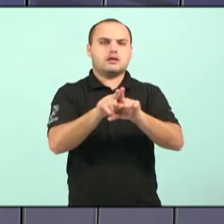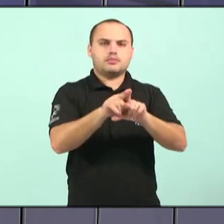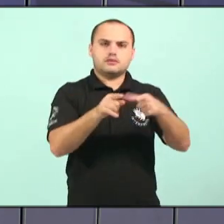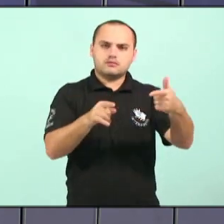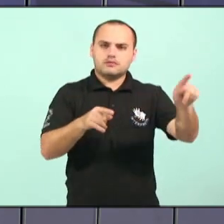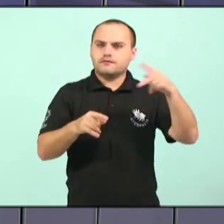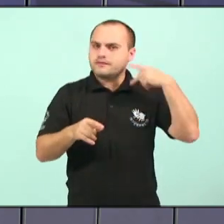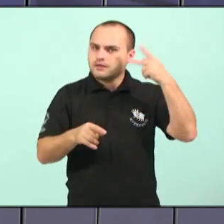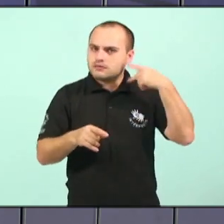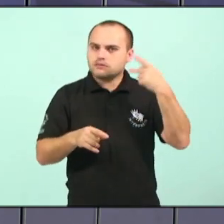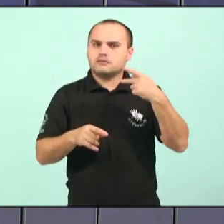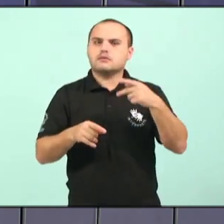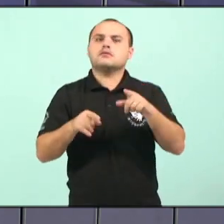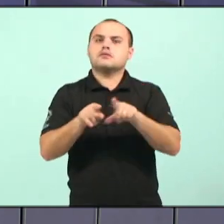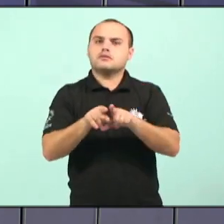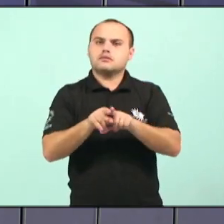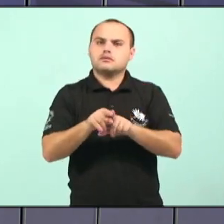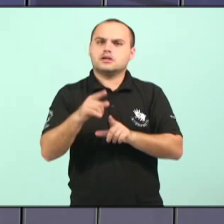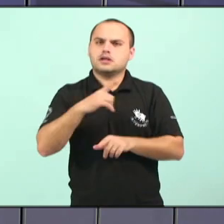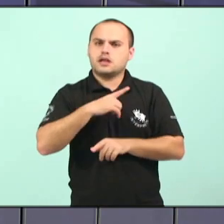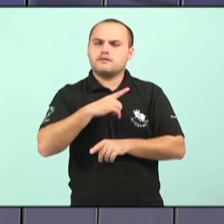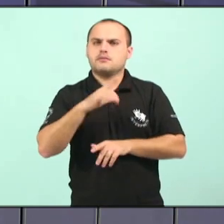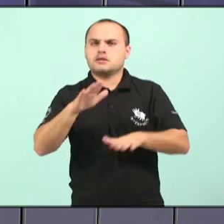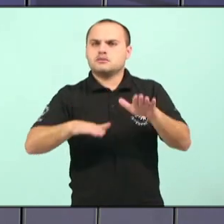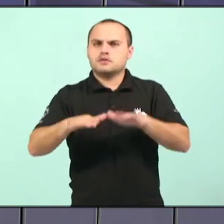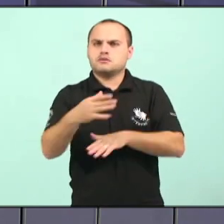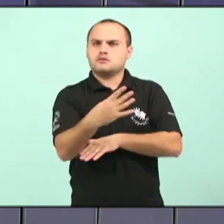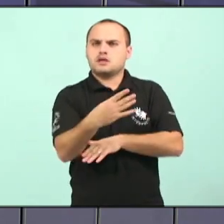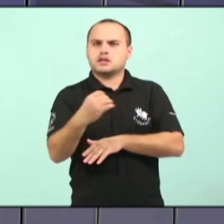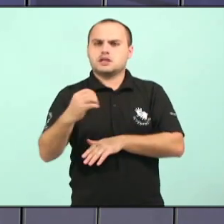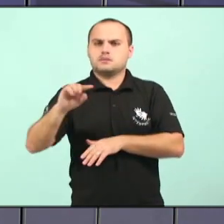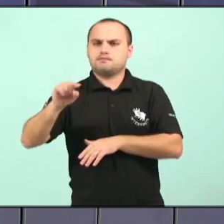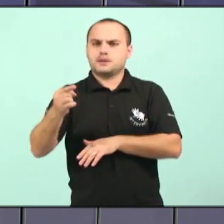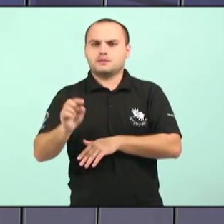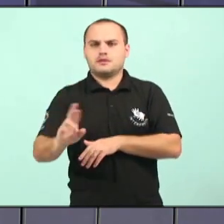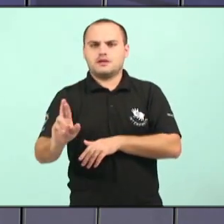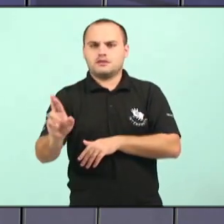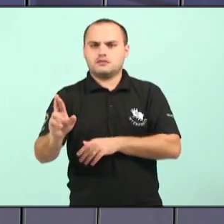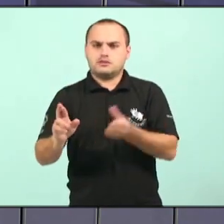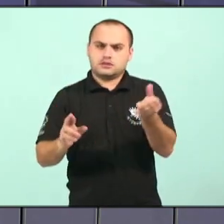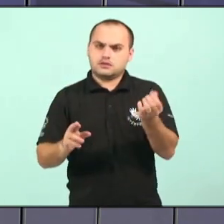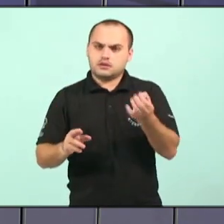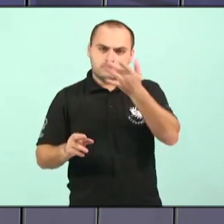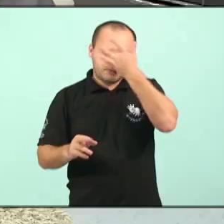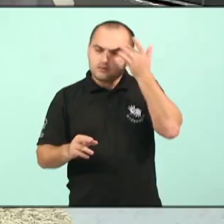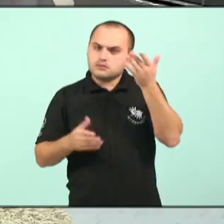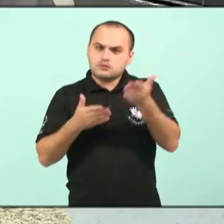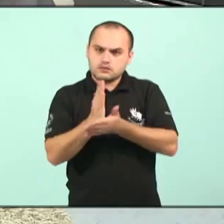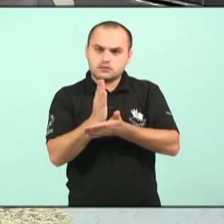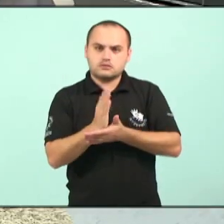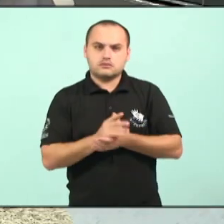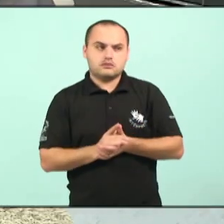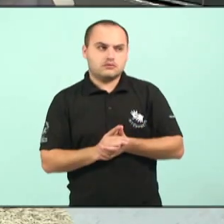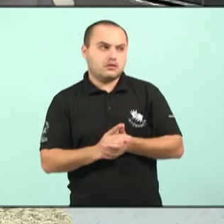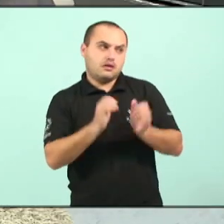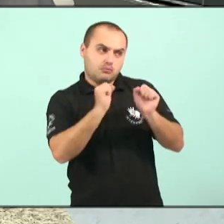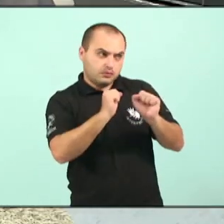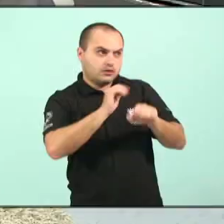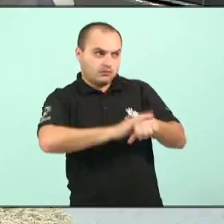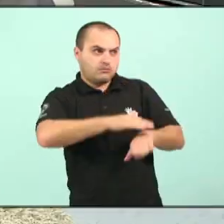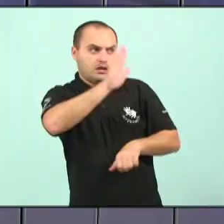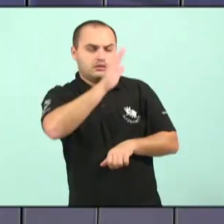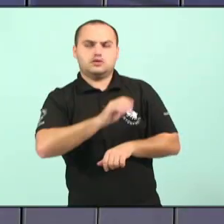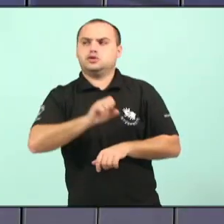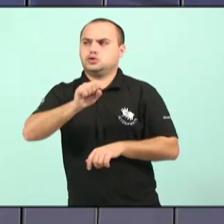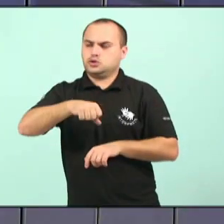dinheiro nos cofres públicos, cerca de 400 mil reais, e 60 pessoas foram beneficiadas agora. Que poderia ter sido bem mais, claro. Com certeza. Blumenau,